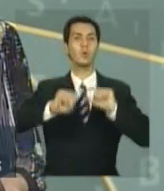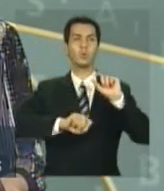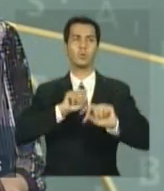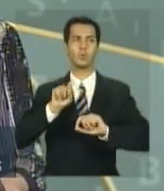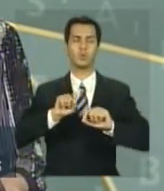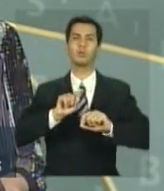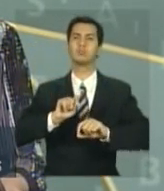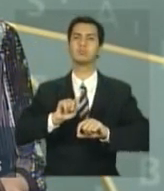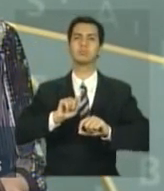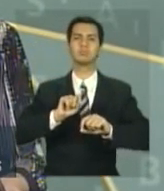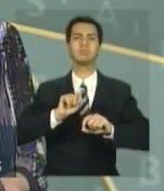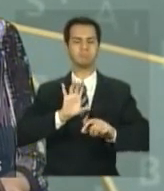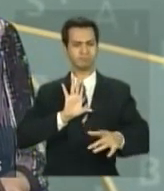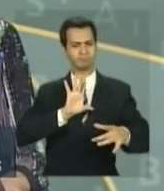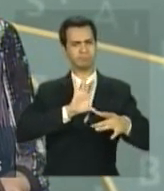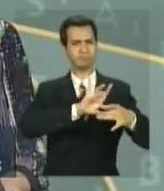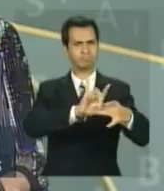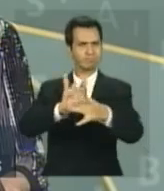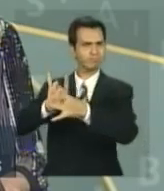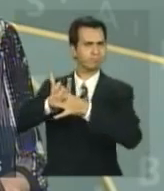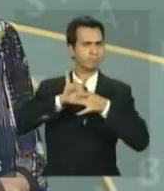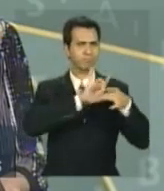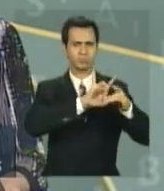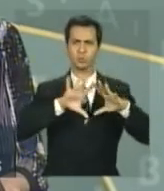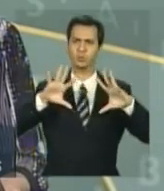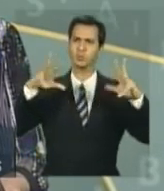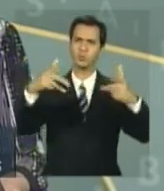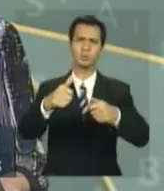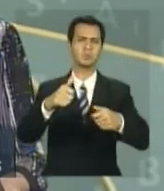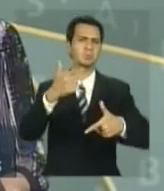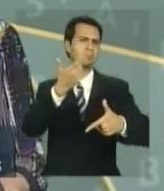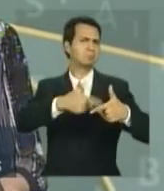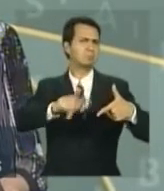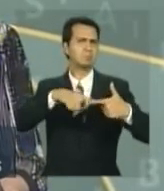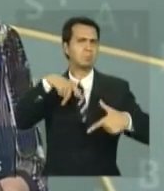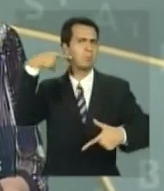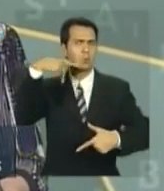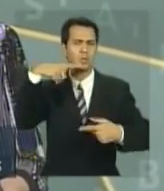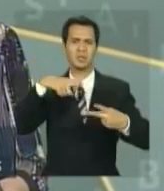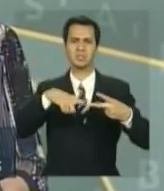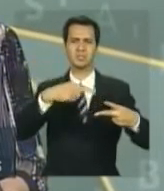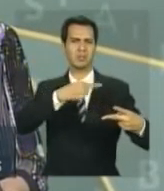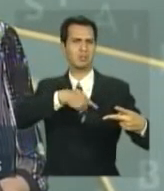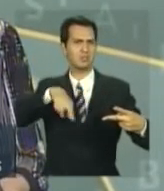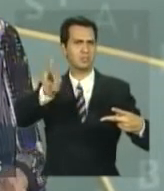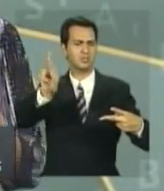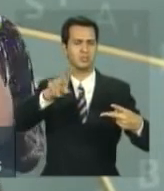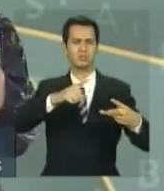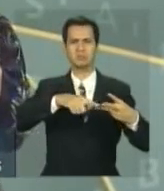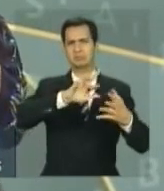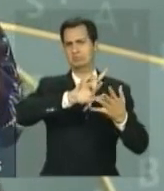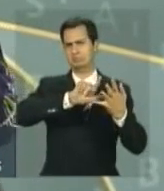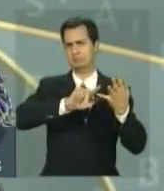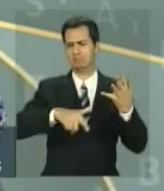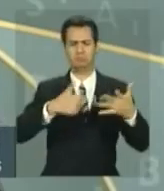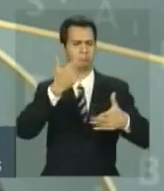sem distinções políticas, religiosas ou de qualquer outra ordem.